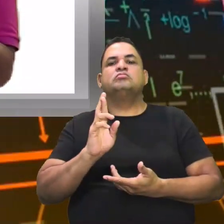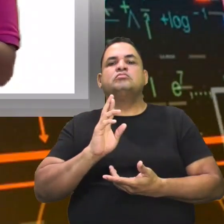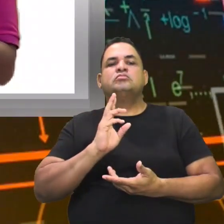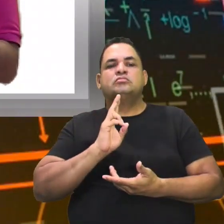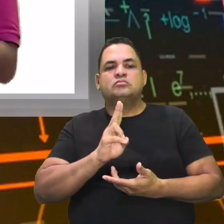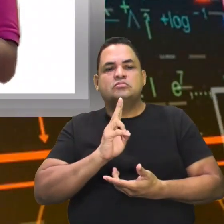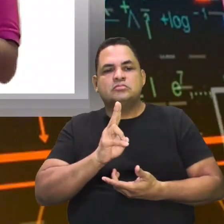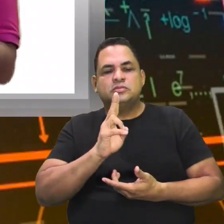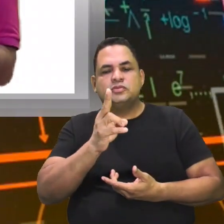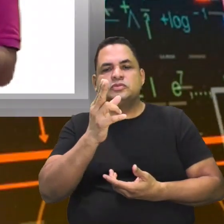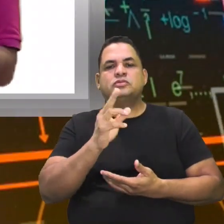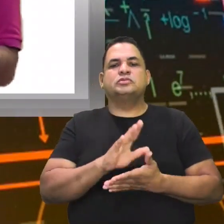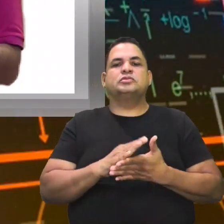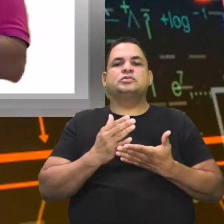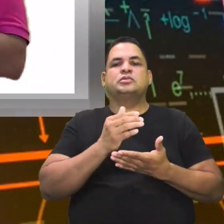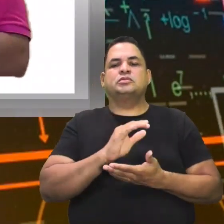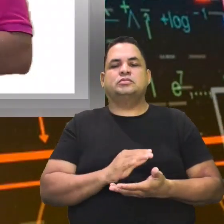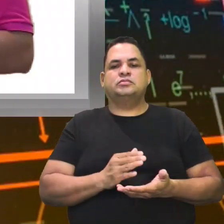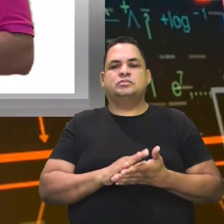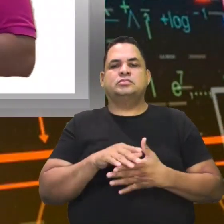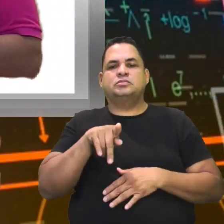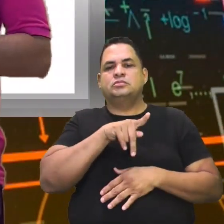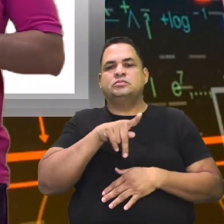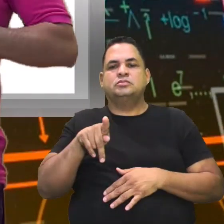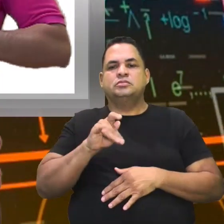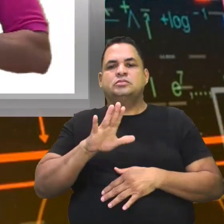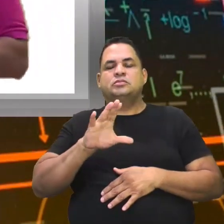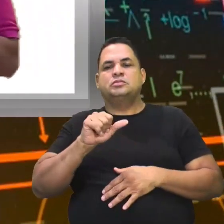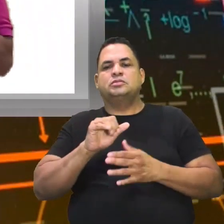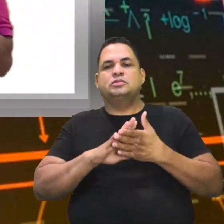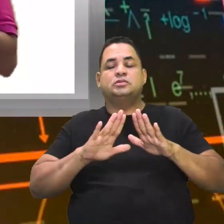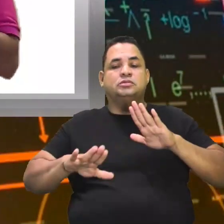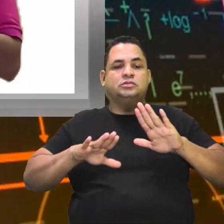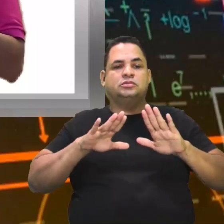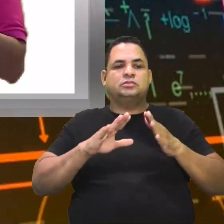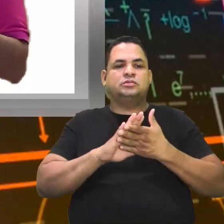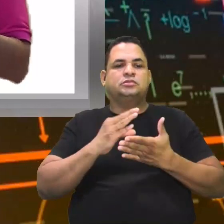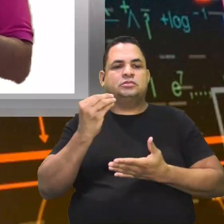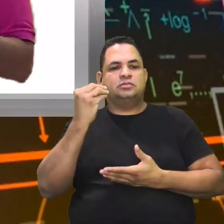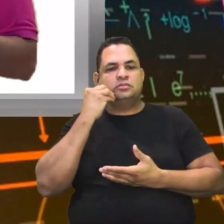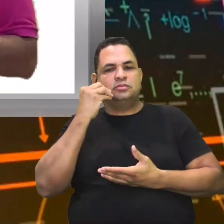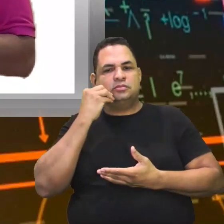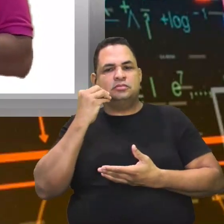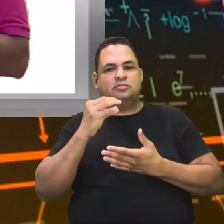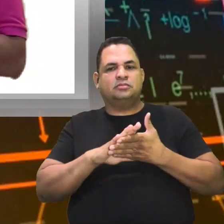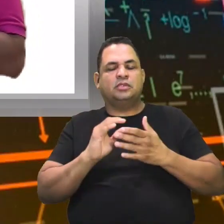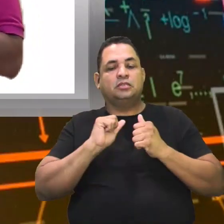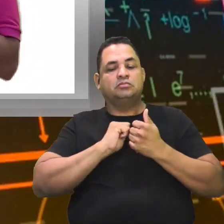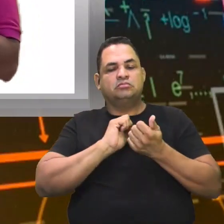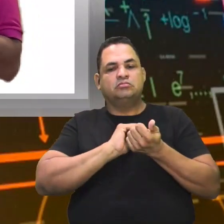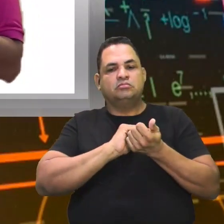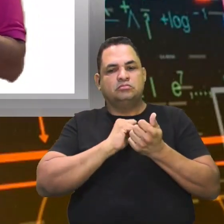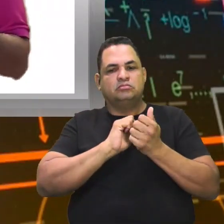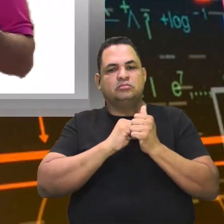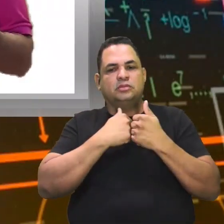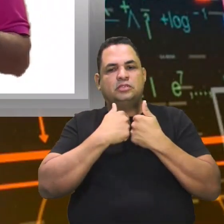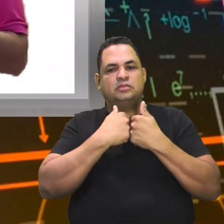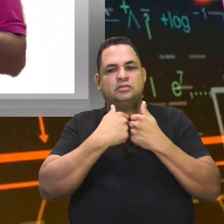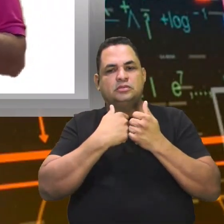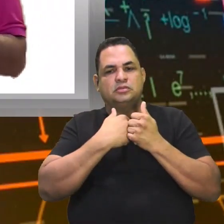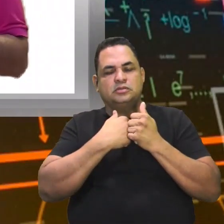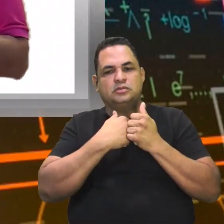regular? Quem manteve uma regularidade melhor? Foi a professora Lúcia. Às vezes a gente tenta fazer, até no esporte mesmo, né? Vai fazer um